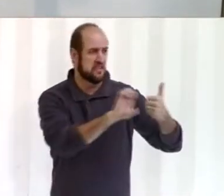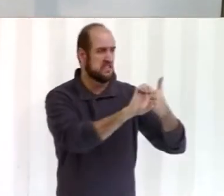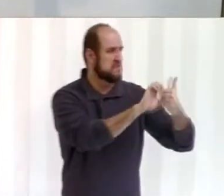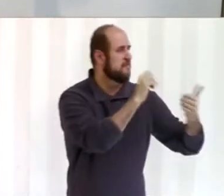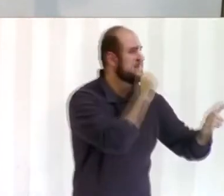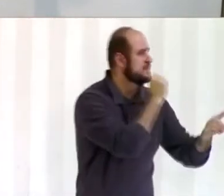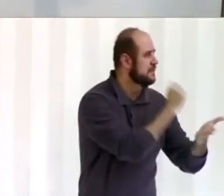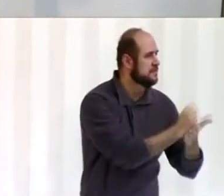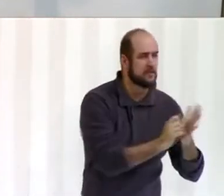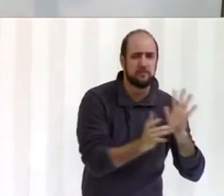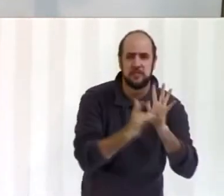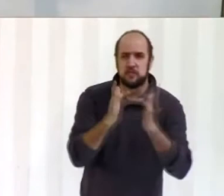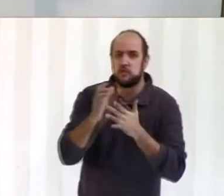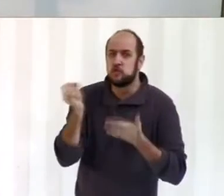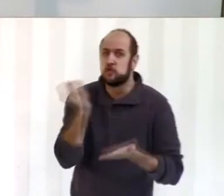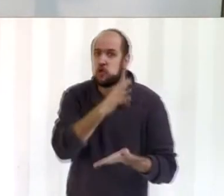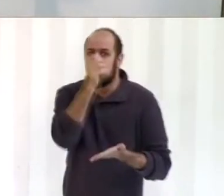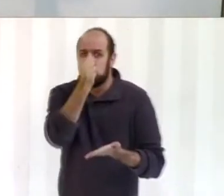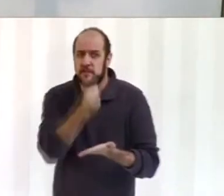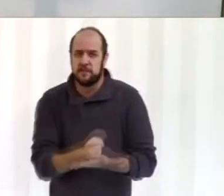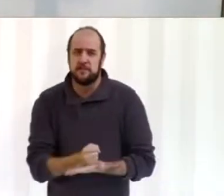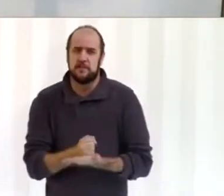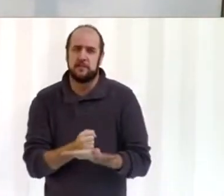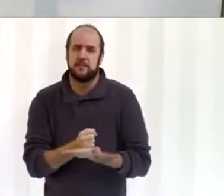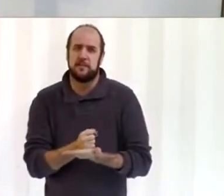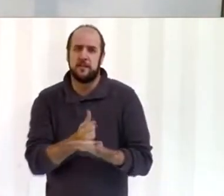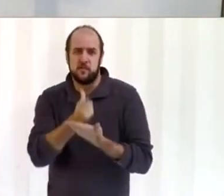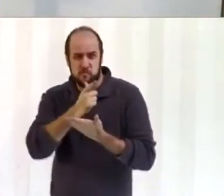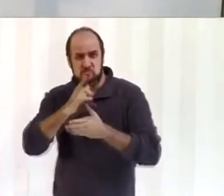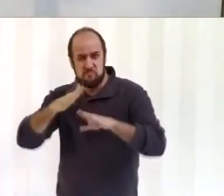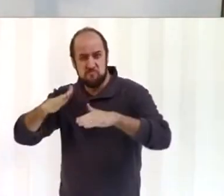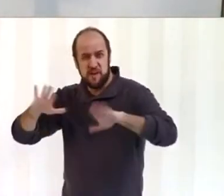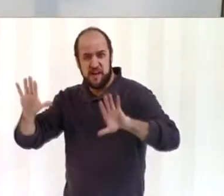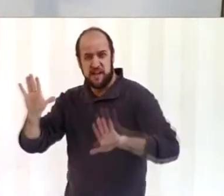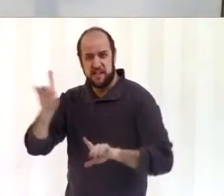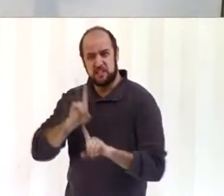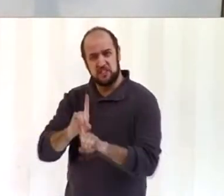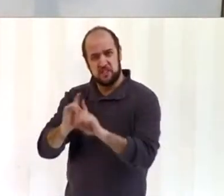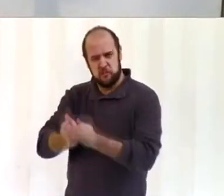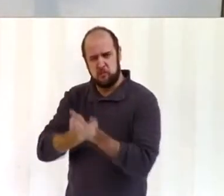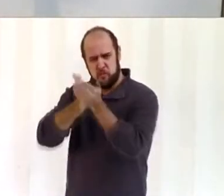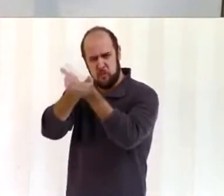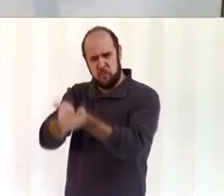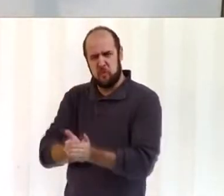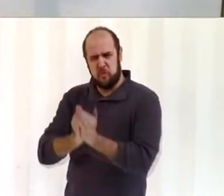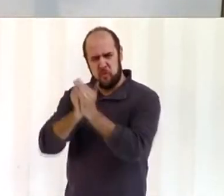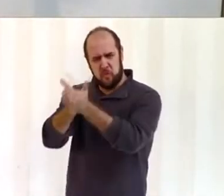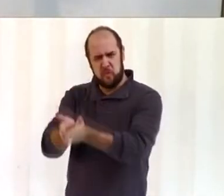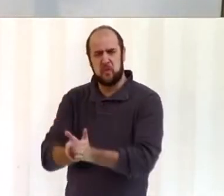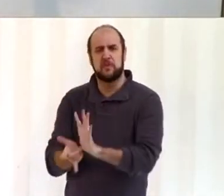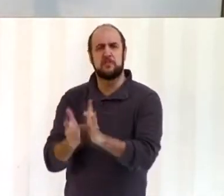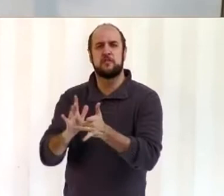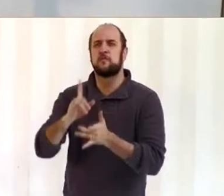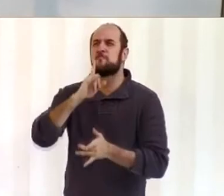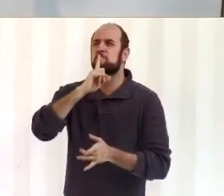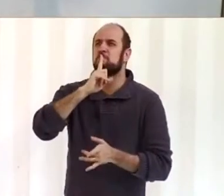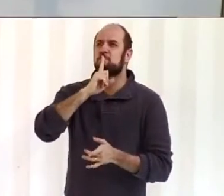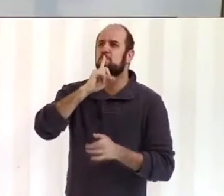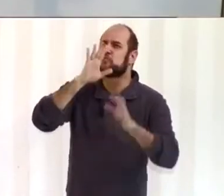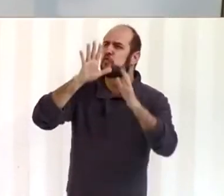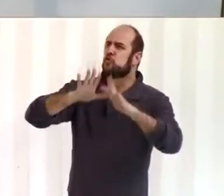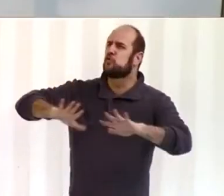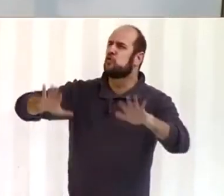Testamento, que acalmou as ondas quando os discípulos estavam no momento em que achavam que ia